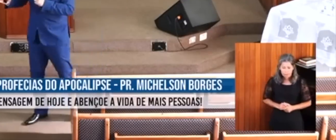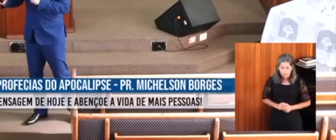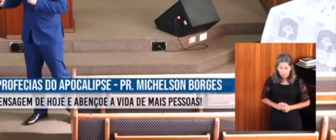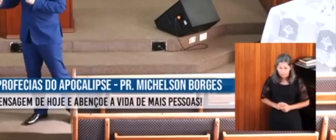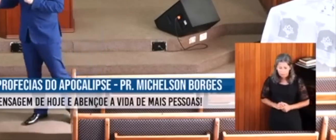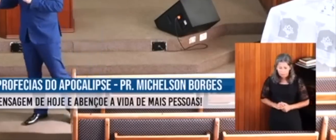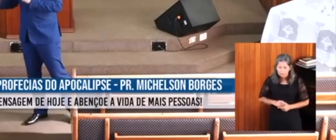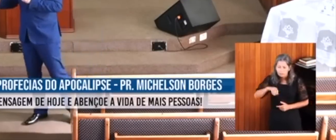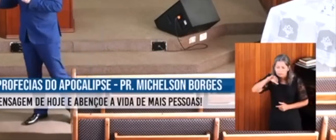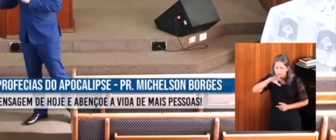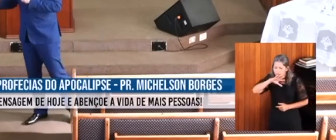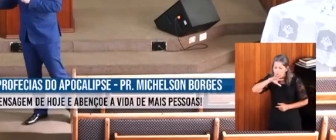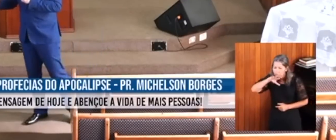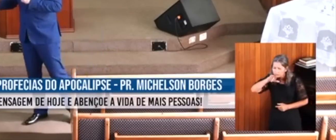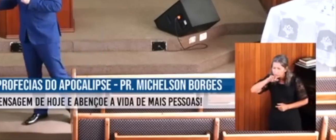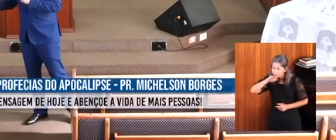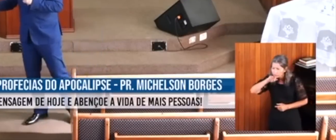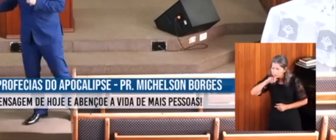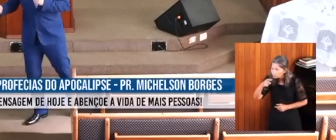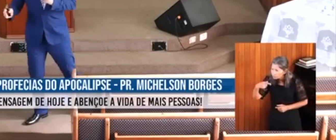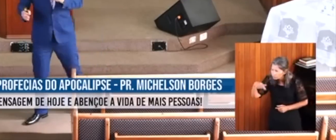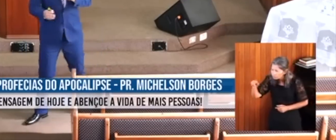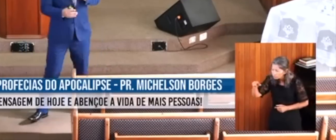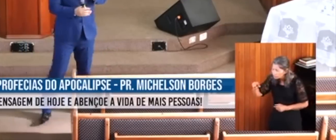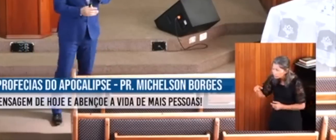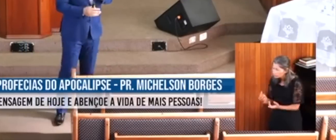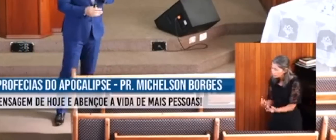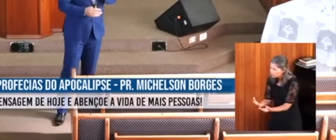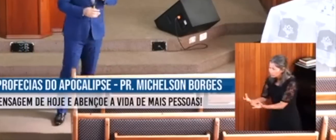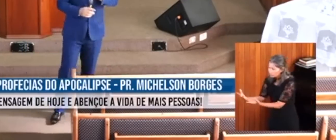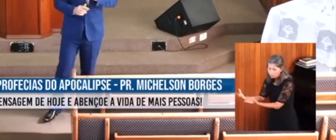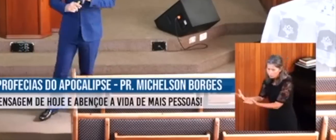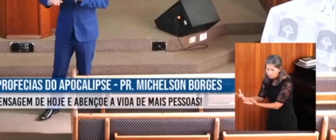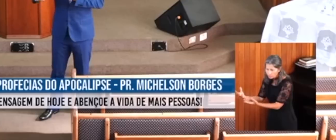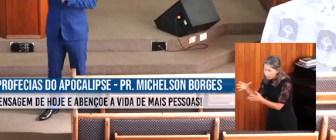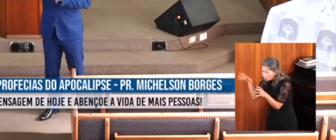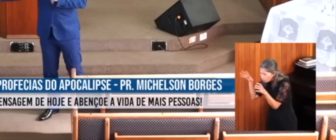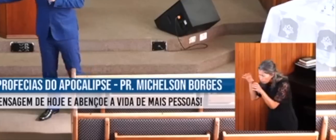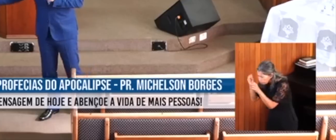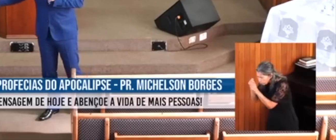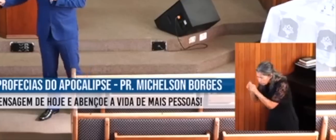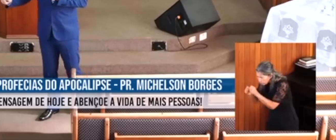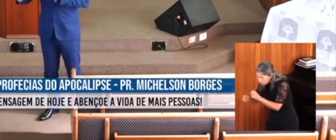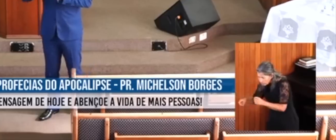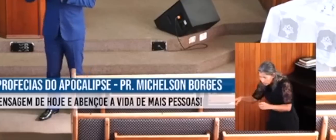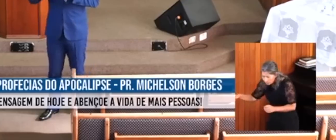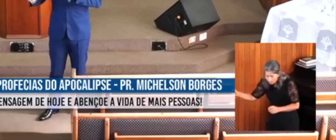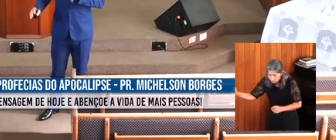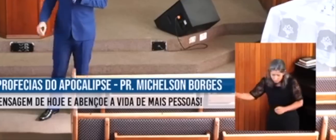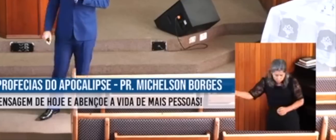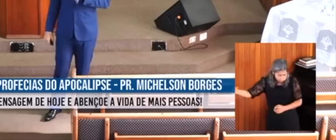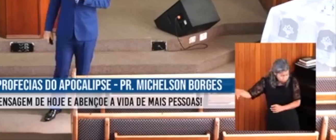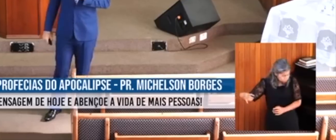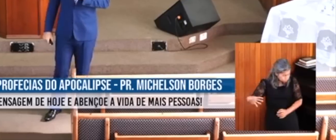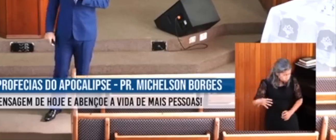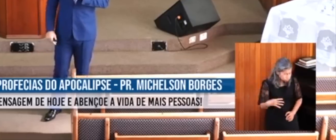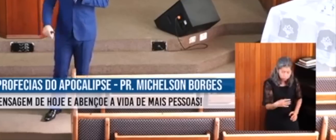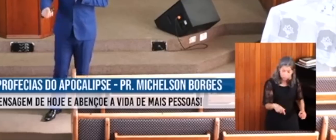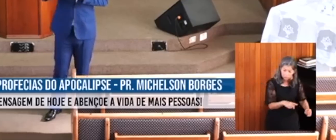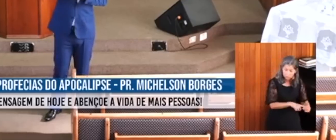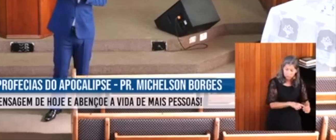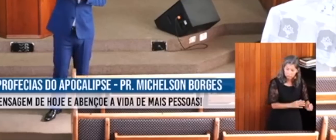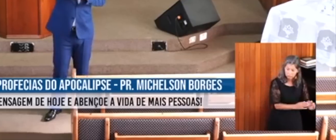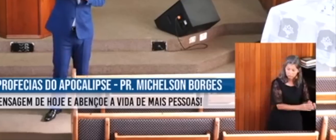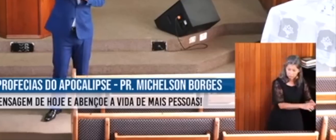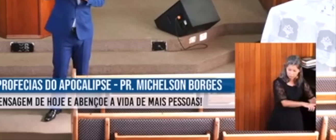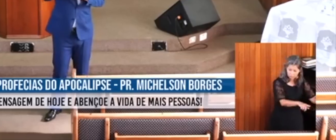pasto e de repente escureceu como noite e voltou para o curral. As aves voltaram para os seus ninhos. Foi um fenômeno muito estranho. E